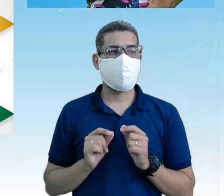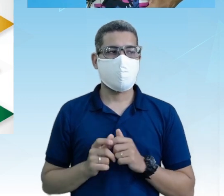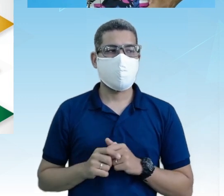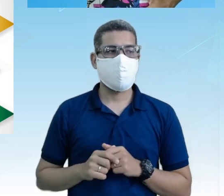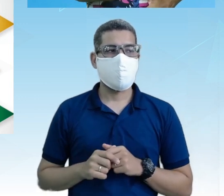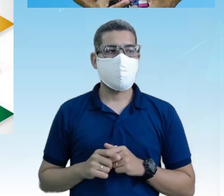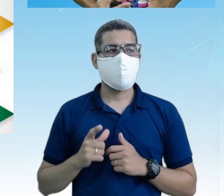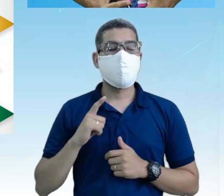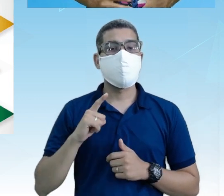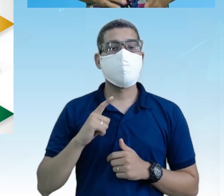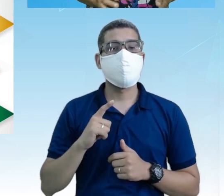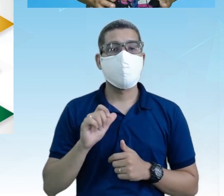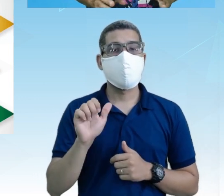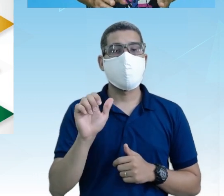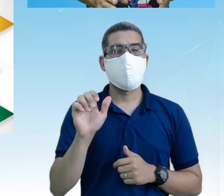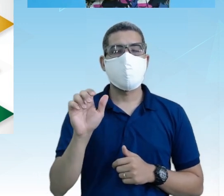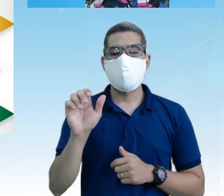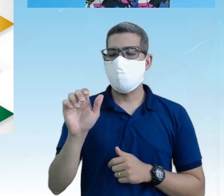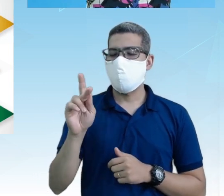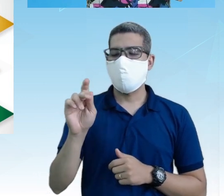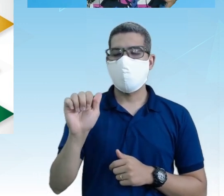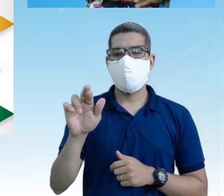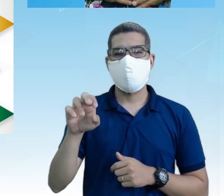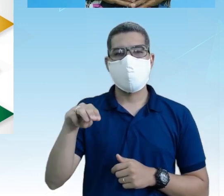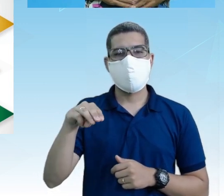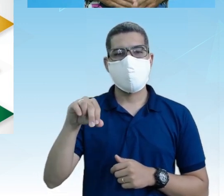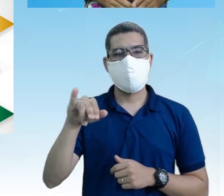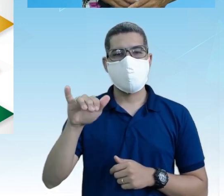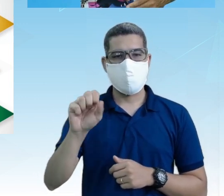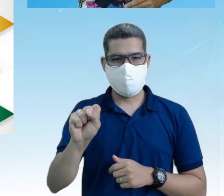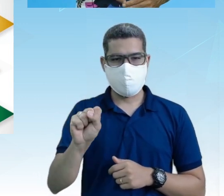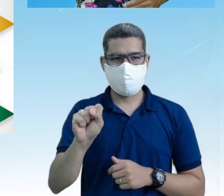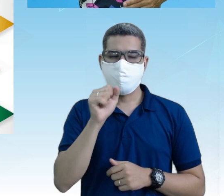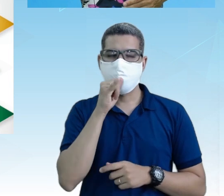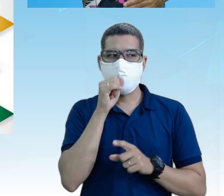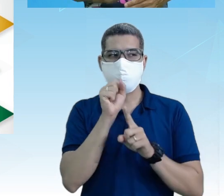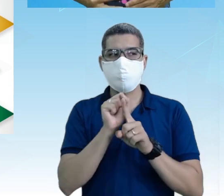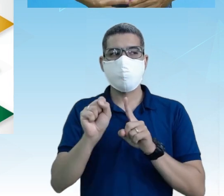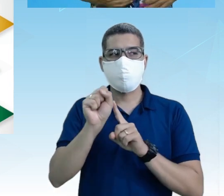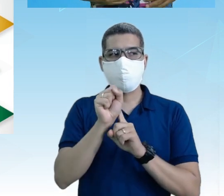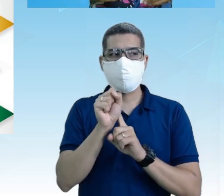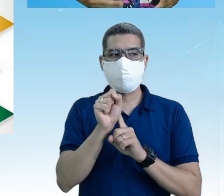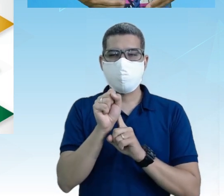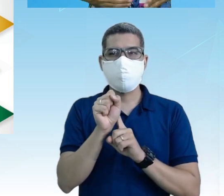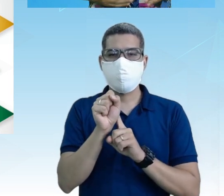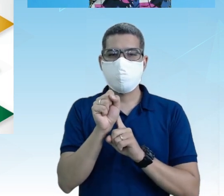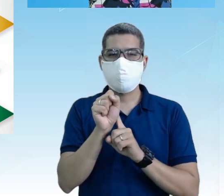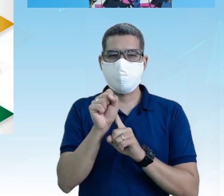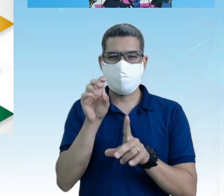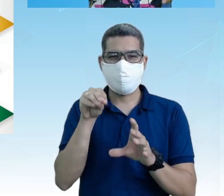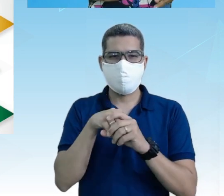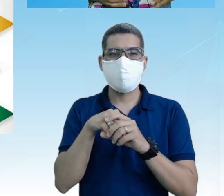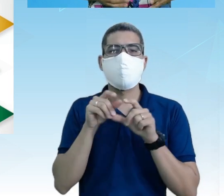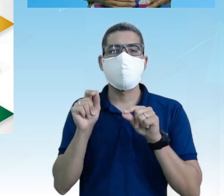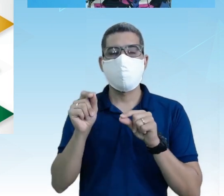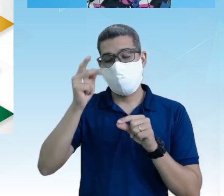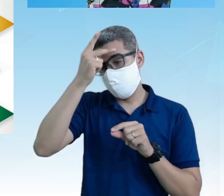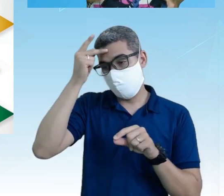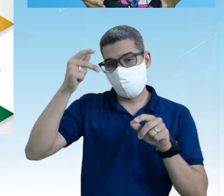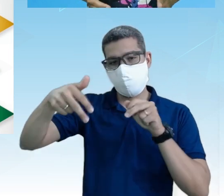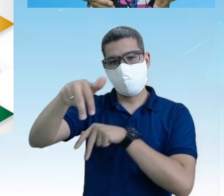das harmônicas. Por exemplo, a sociedade. Indivíduos da mesma espécie que se mantêm